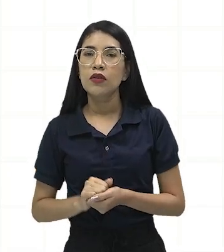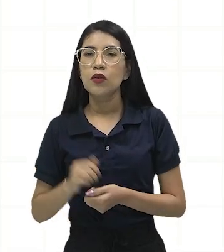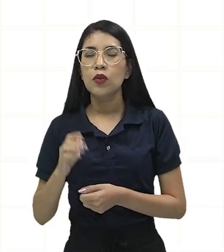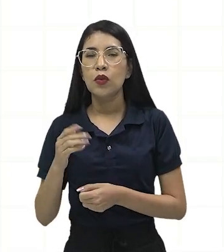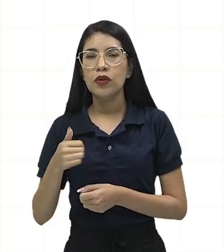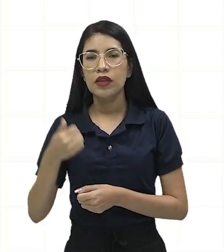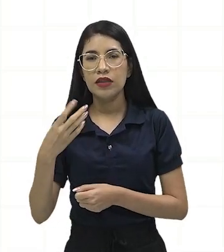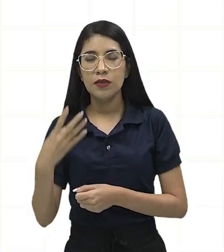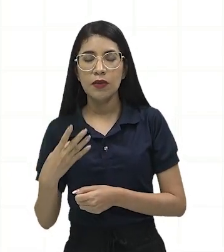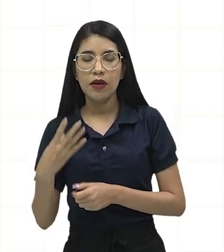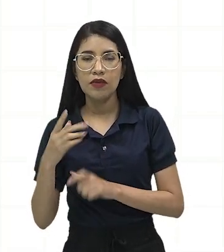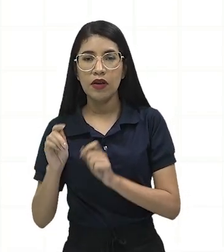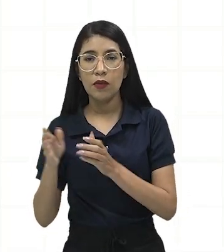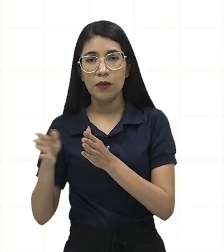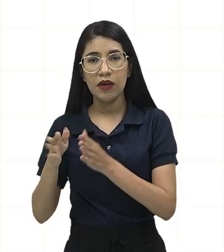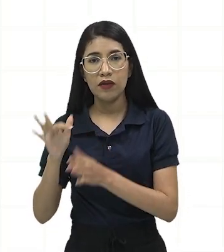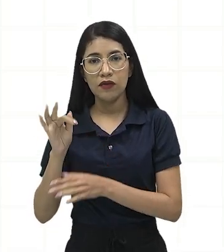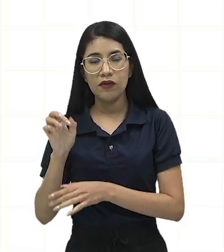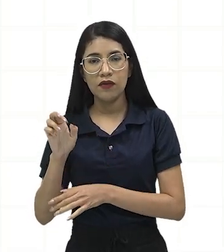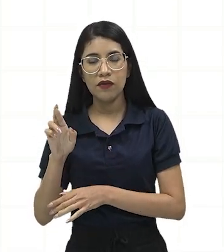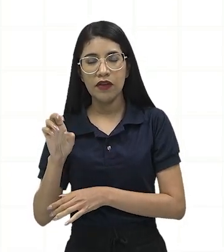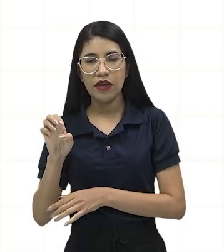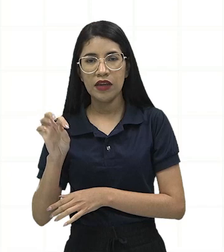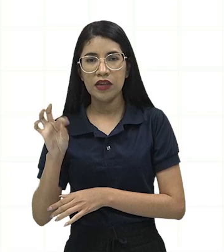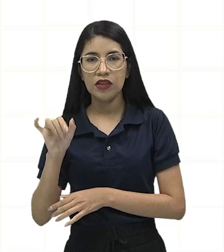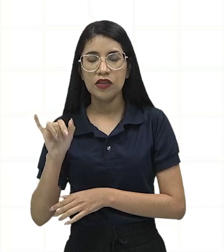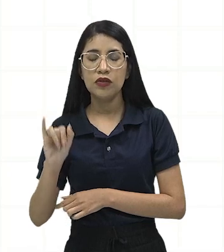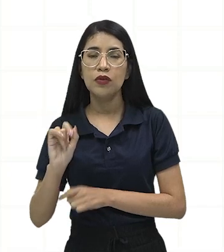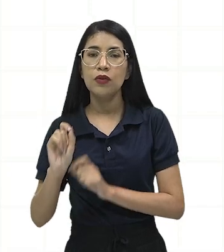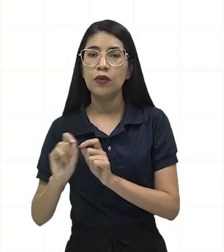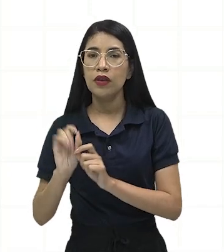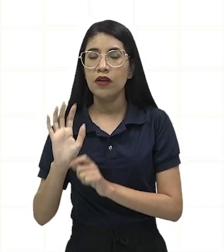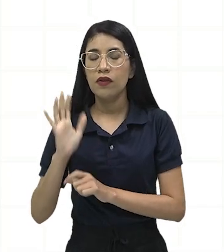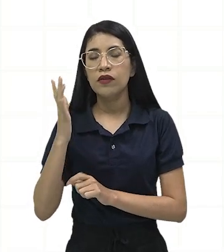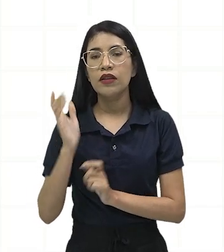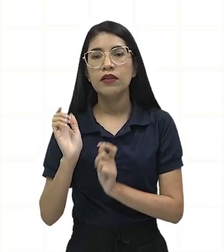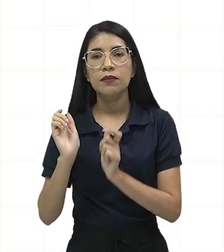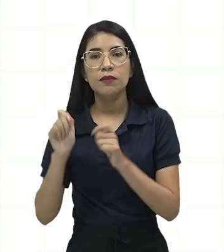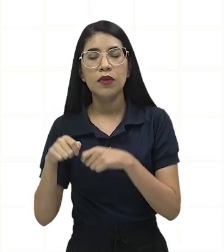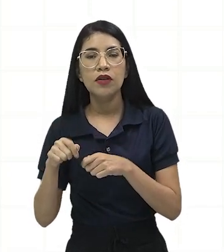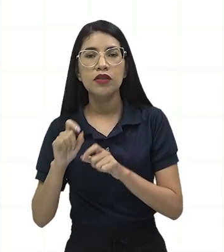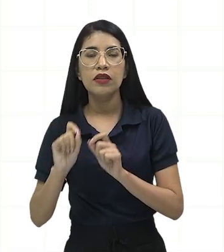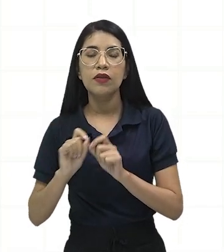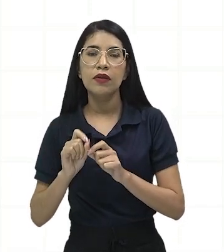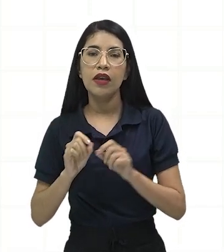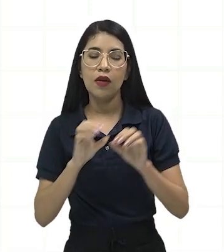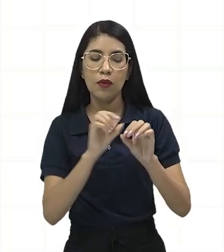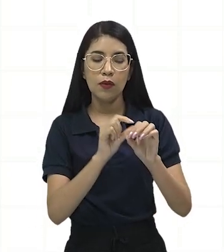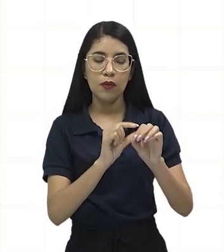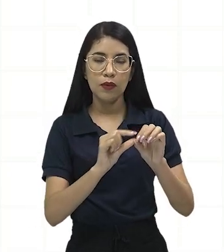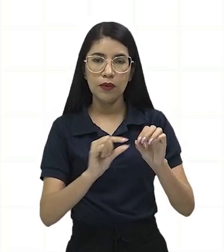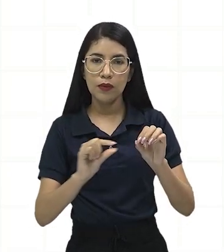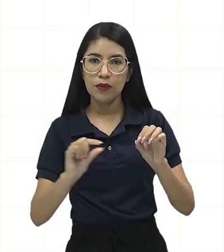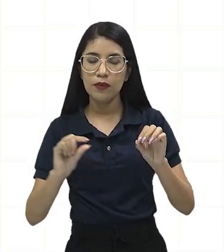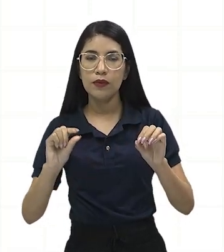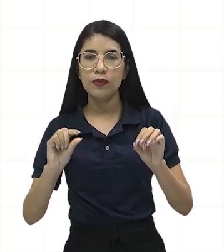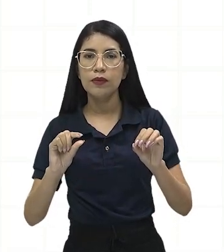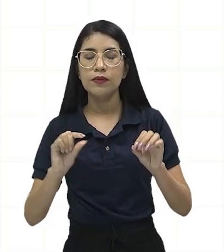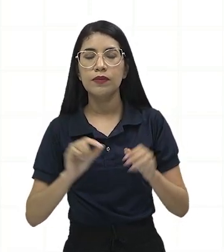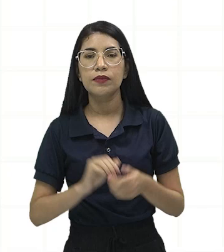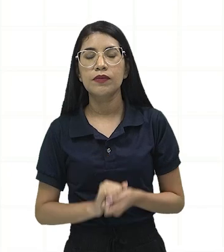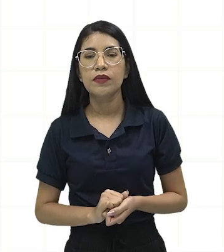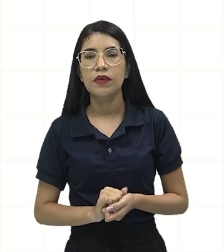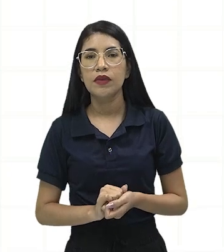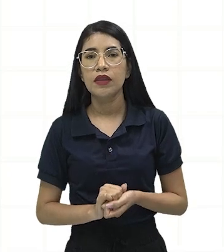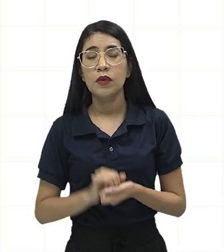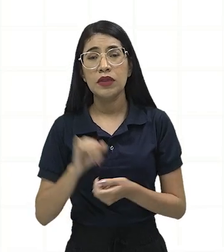que é o período fértil, porque quando provavelmente vai acontecer a ovulação, a liberação do óvulo, tá? Então, se